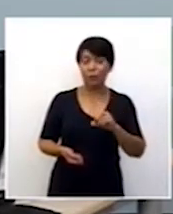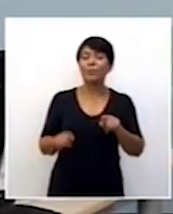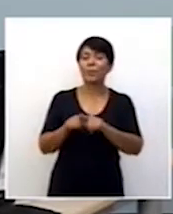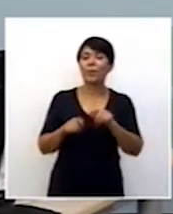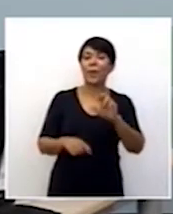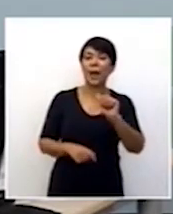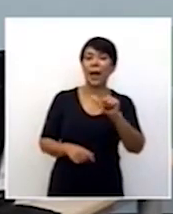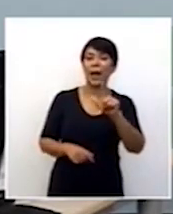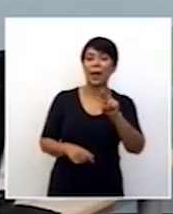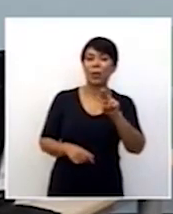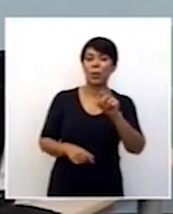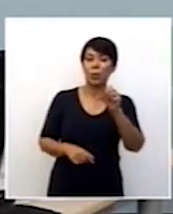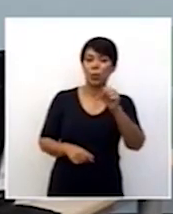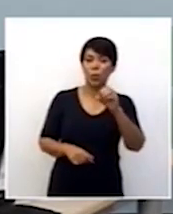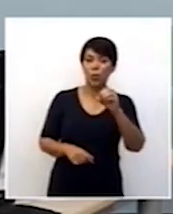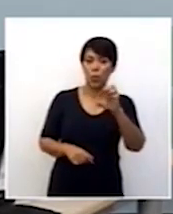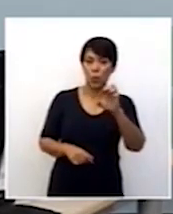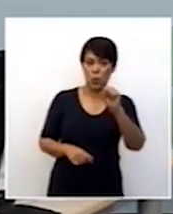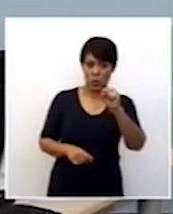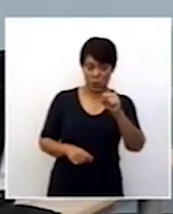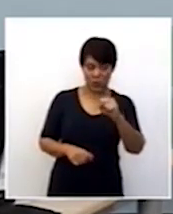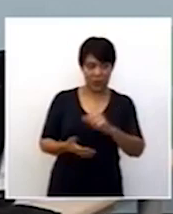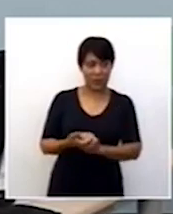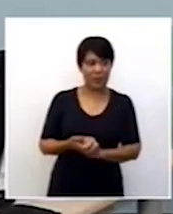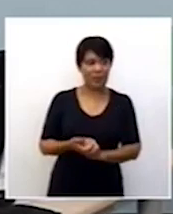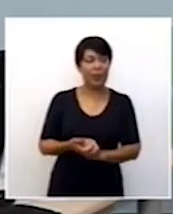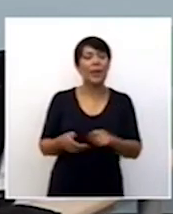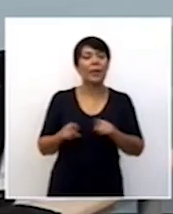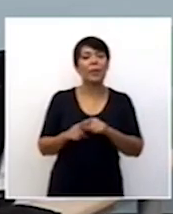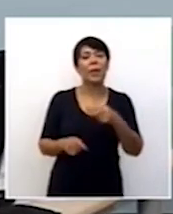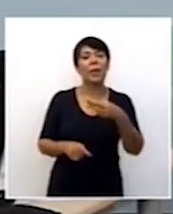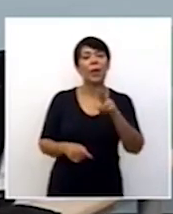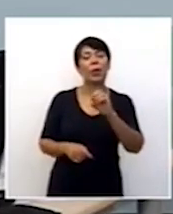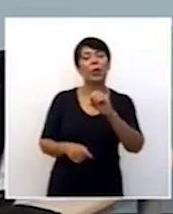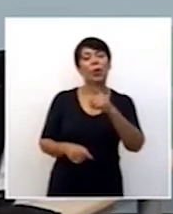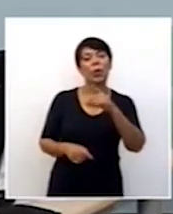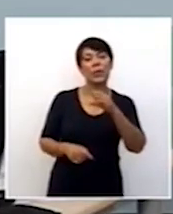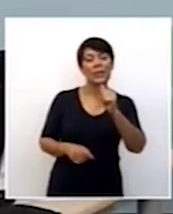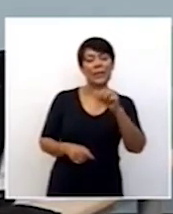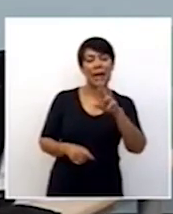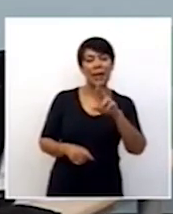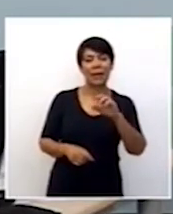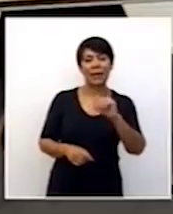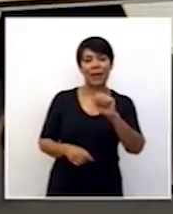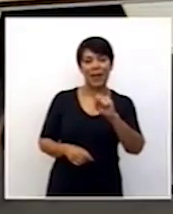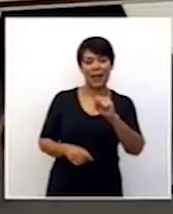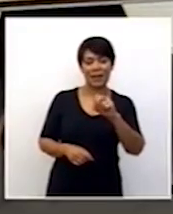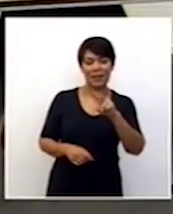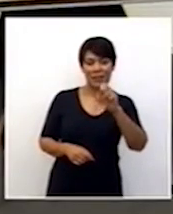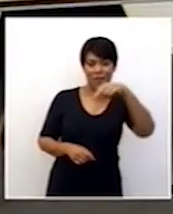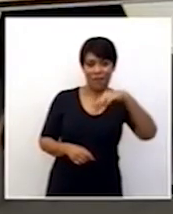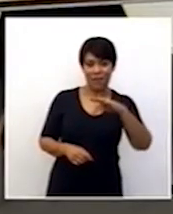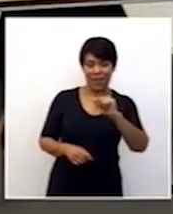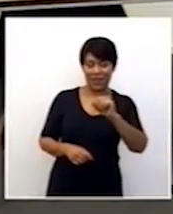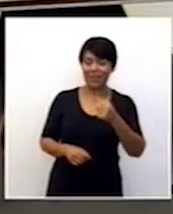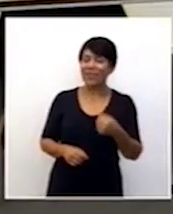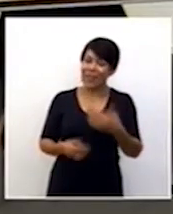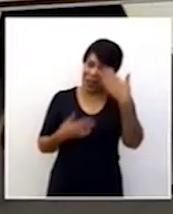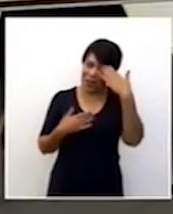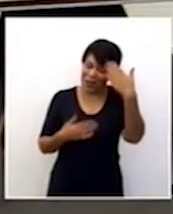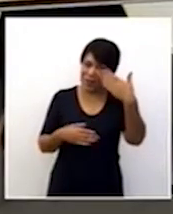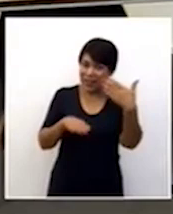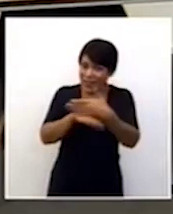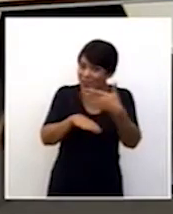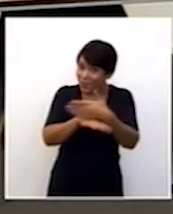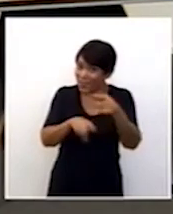Gabriel? expressão aqui. Ah, tá. Gabriel, roçar as ventas. Roçar as ventas. Gente, obrigada pela participação. Muito